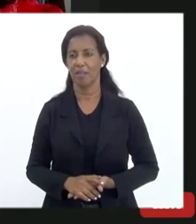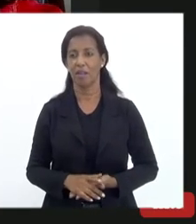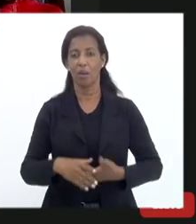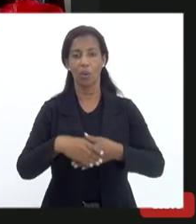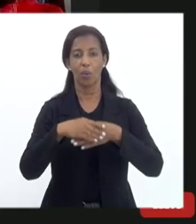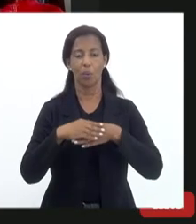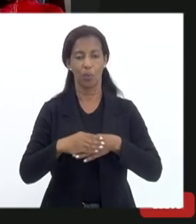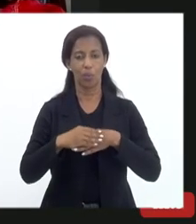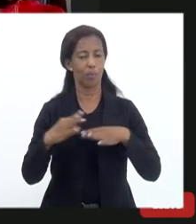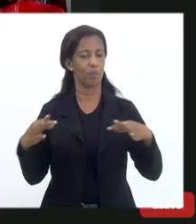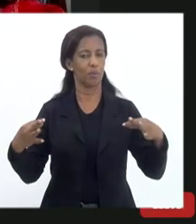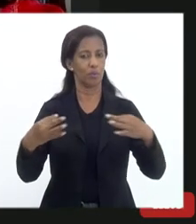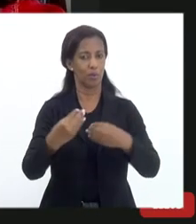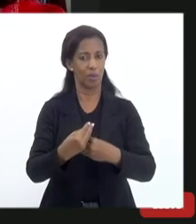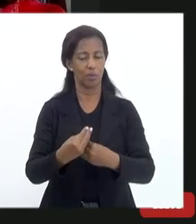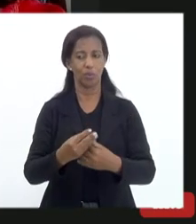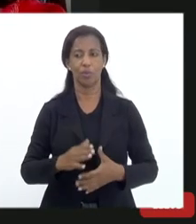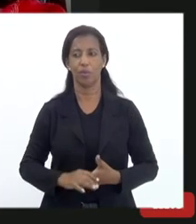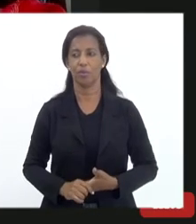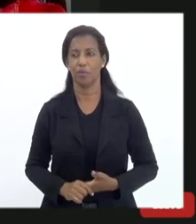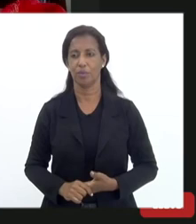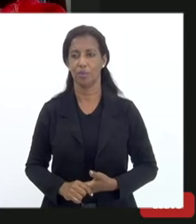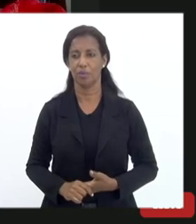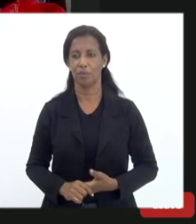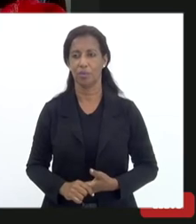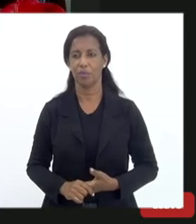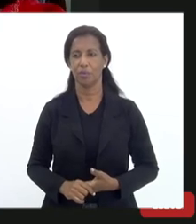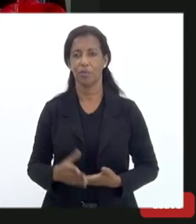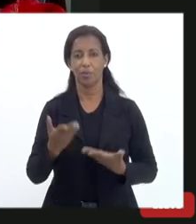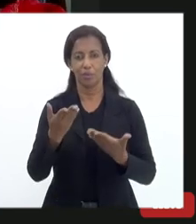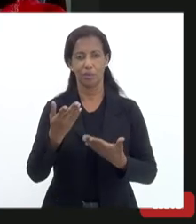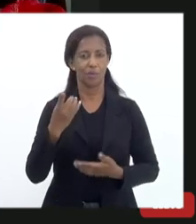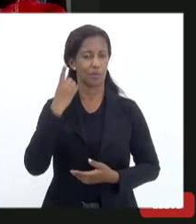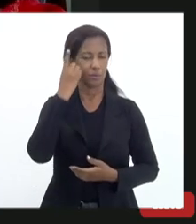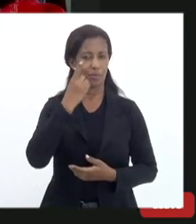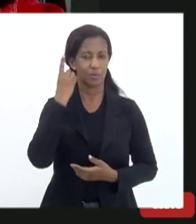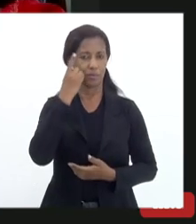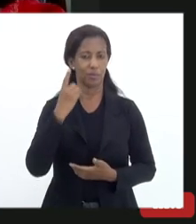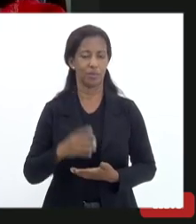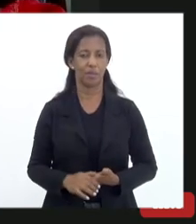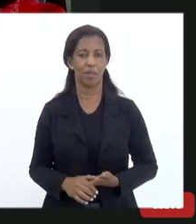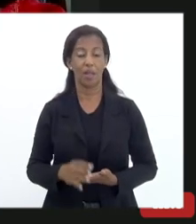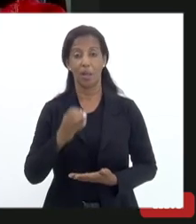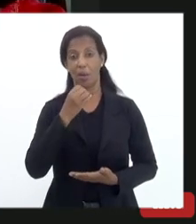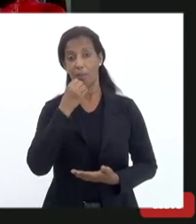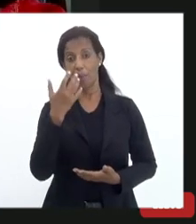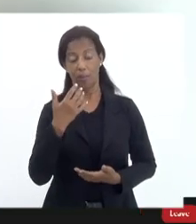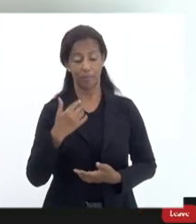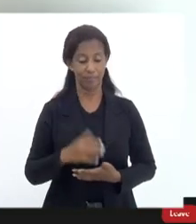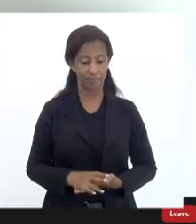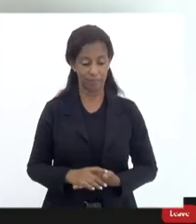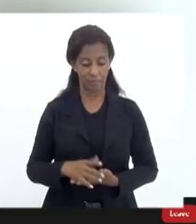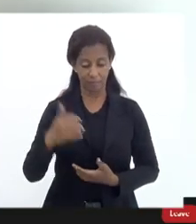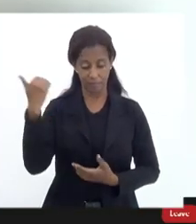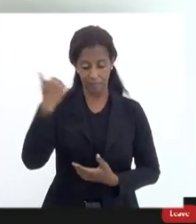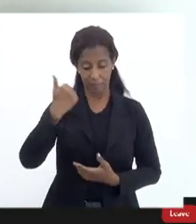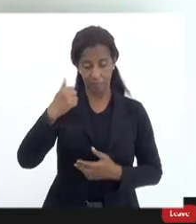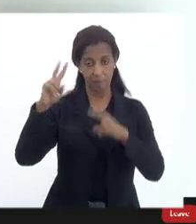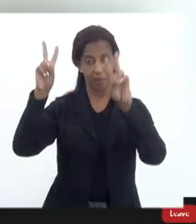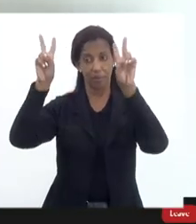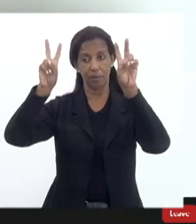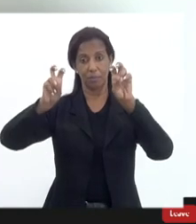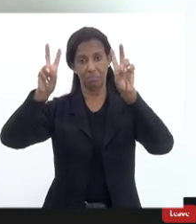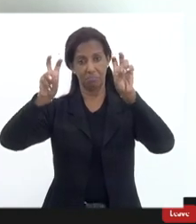Cumprimento a todos e a todas na presença do deputado. Bom, primeiramente, tema de fato de